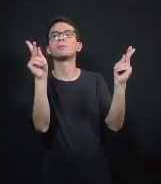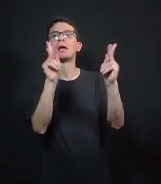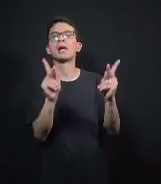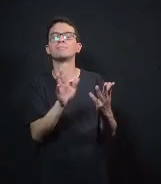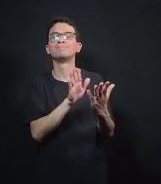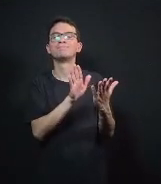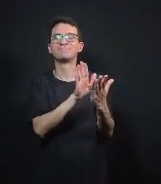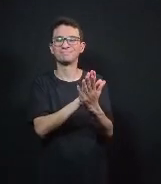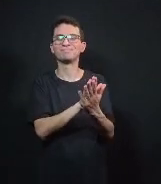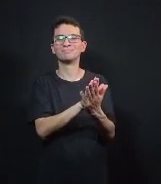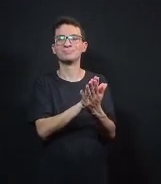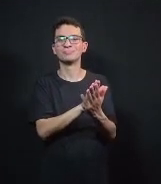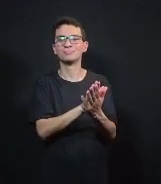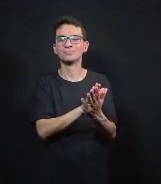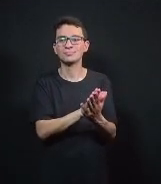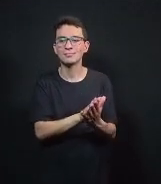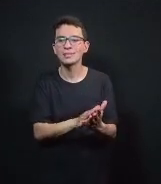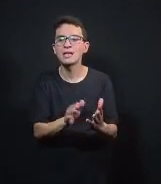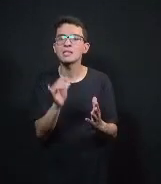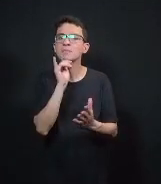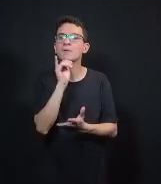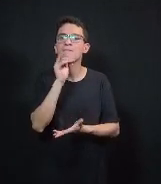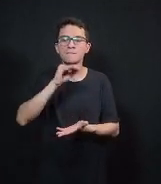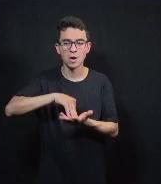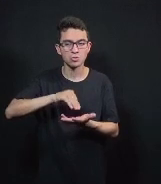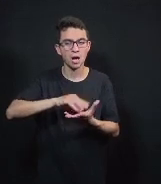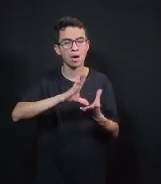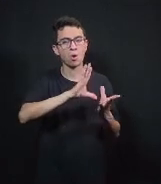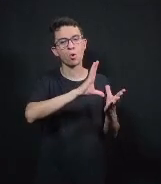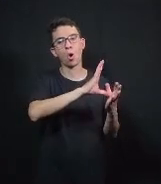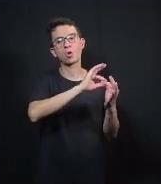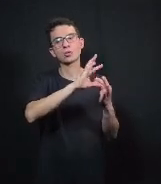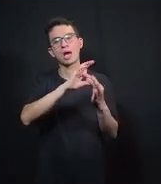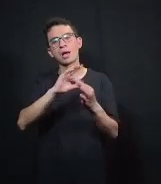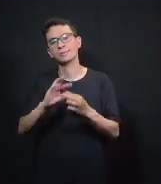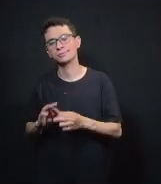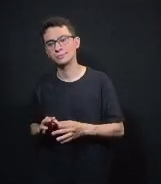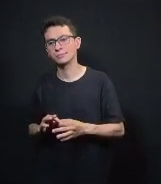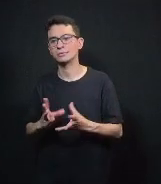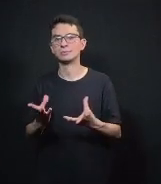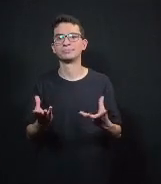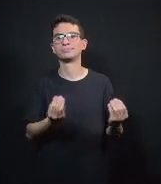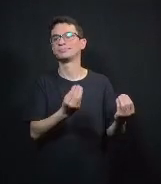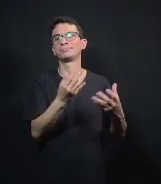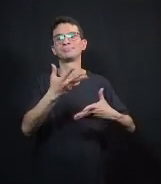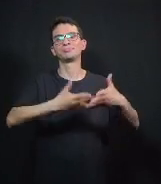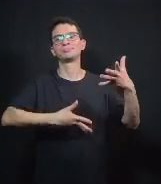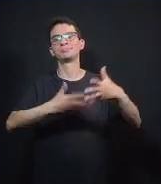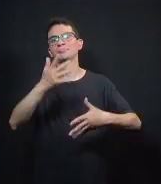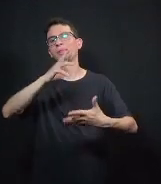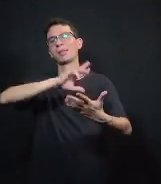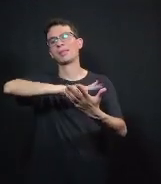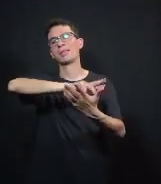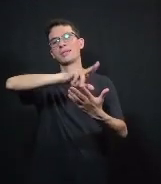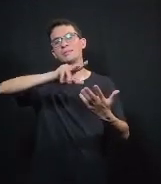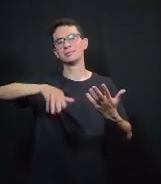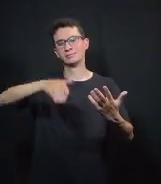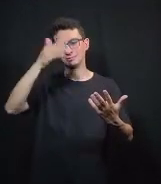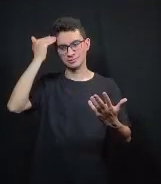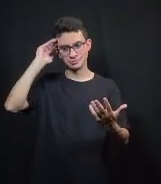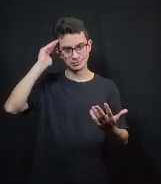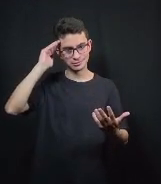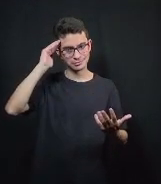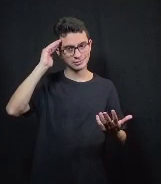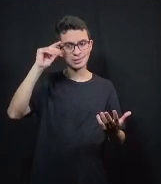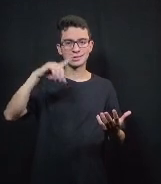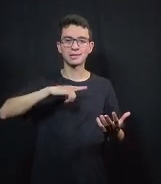ver fato tirado de contexto, fato distorcido, exagero, manchete em desacordo com o texto. Tem, assim, uma gradação